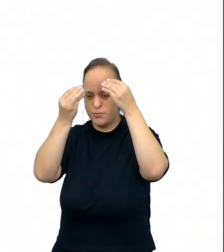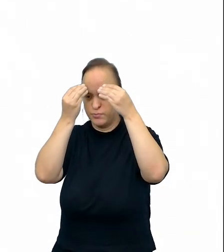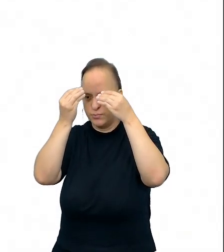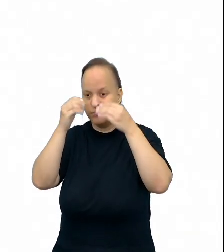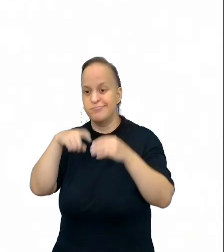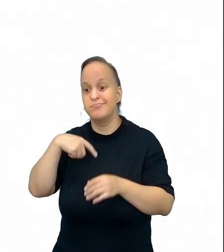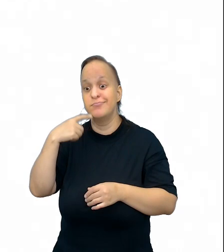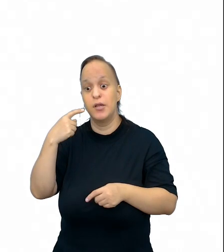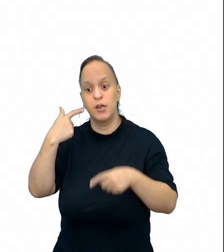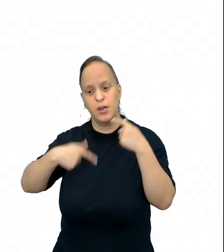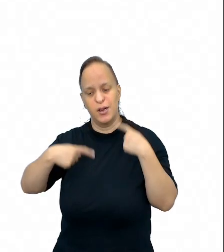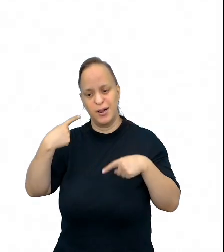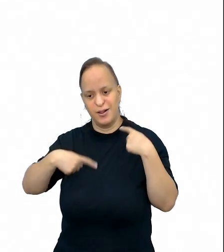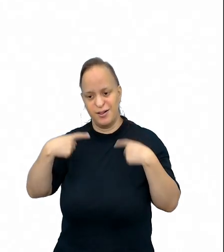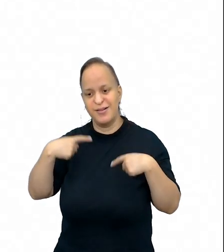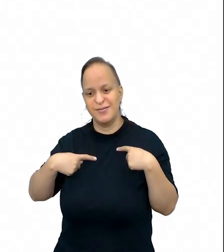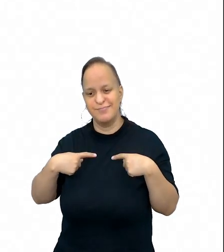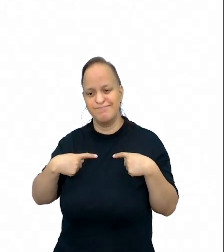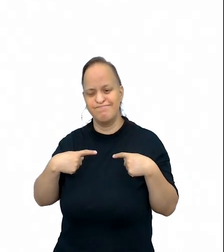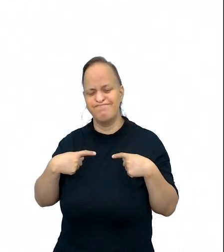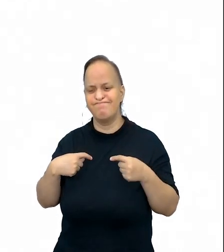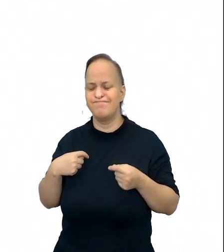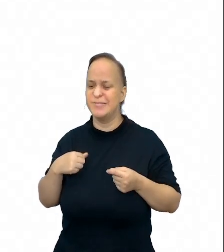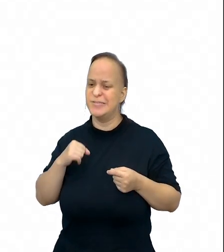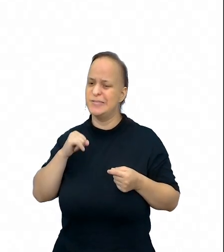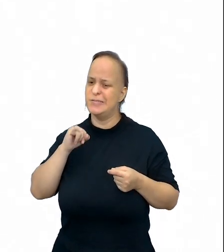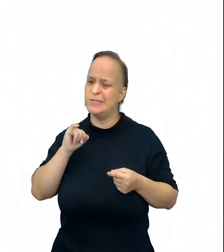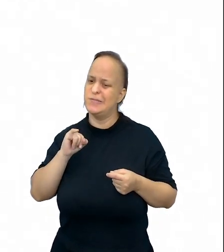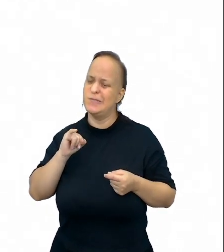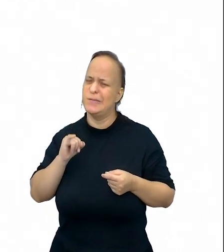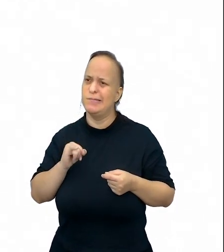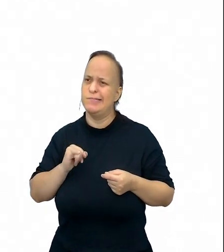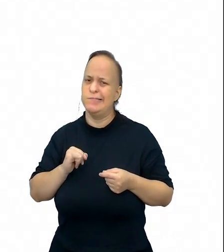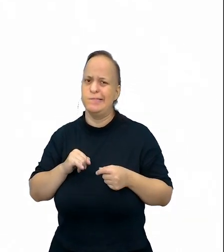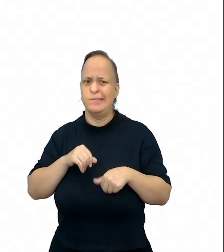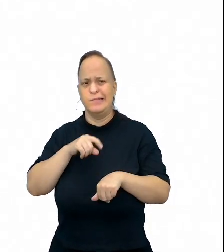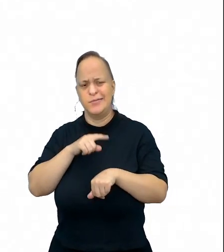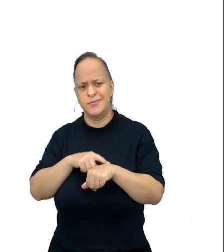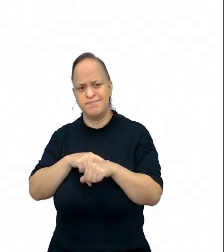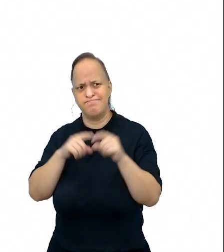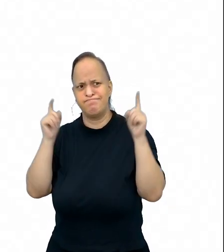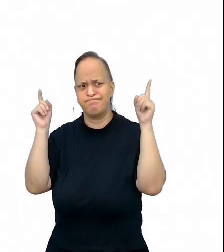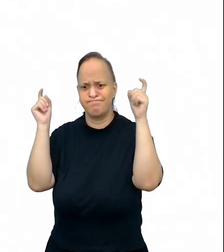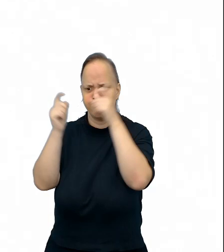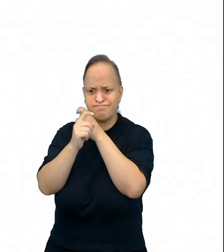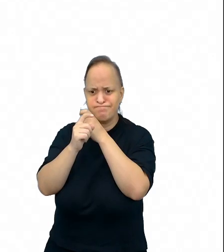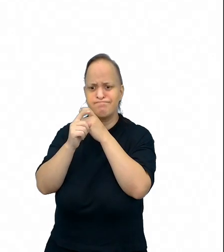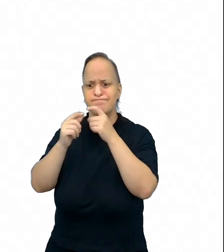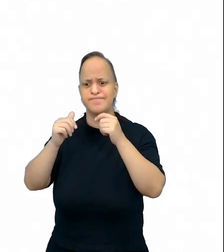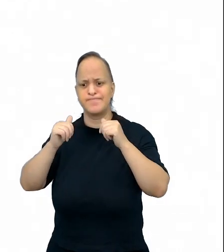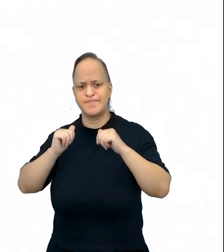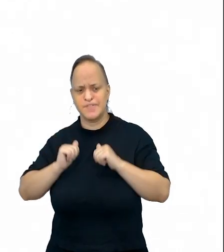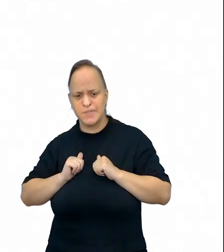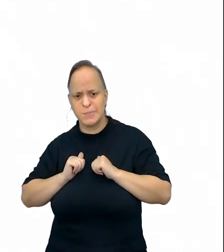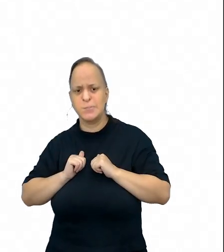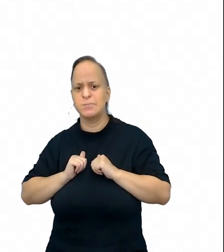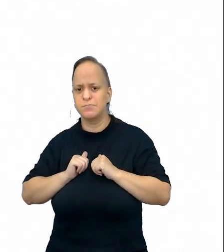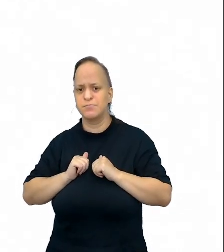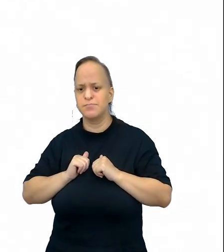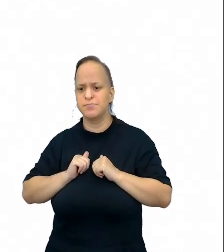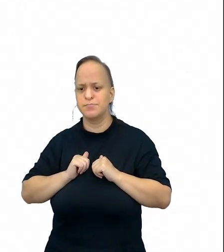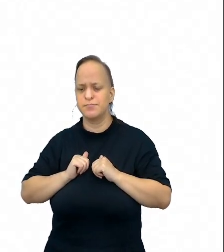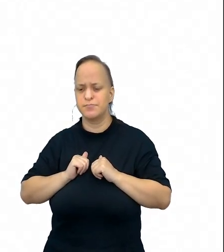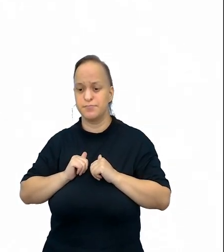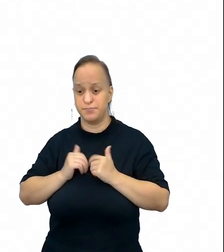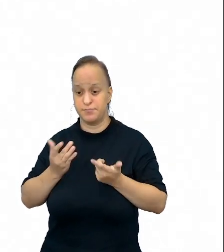um embate, né, uma situação que se queira criar um julgamento, então precisa do juiz, precisa dos advogados, precisa de um corpo